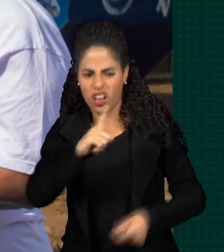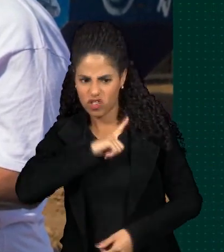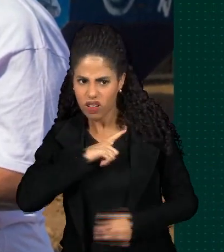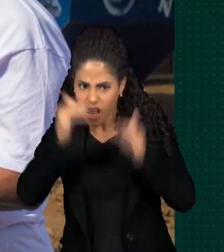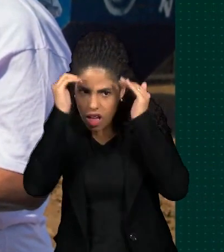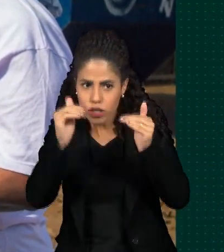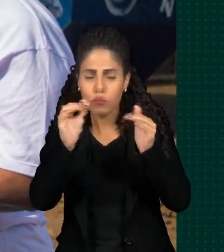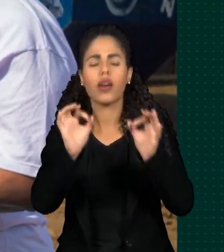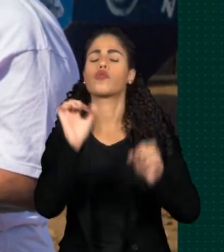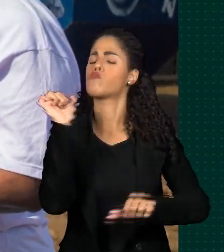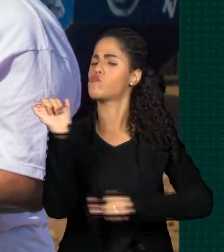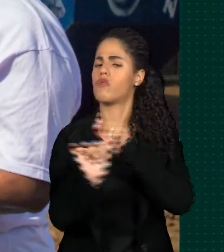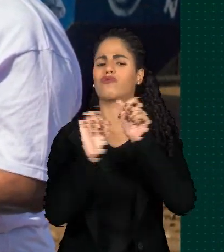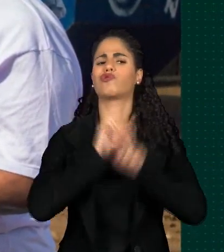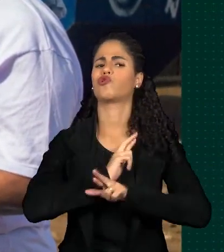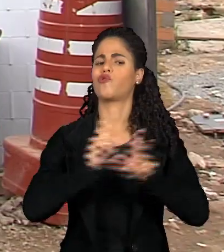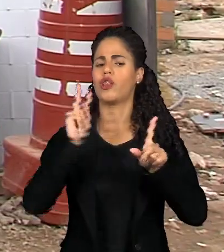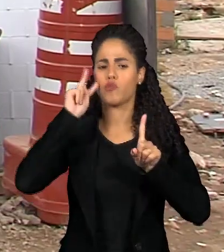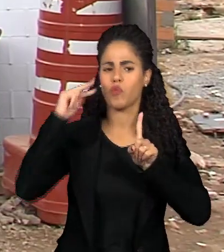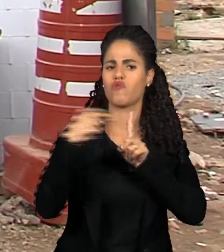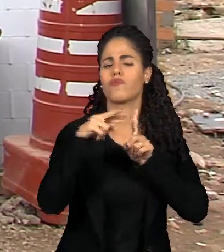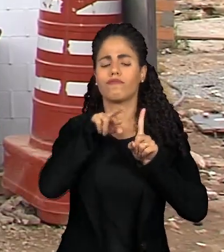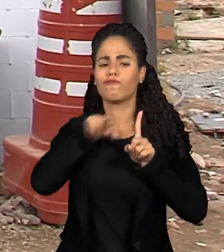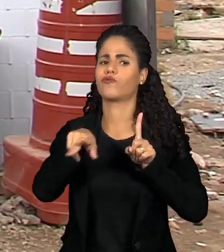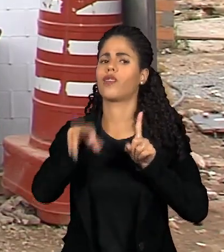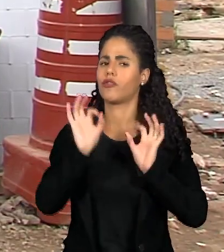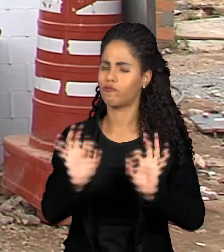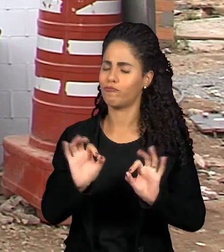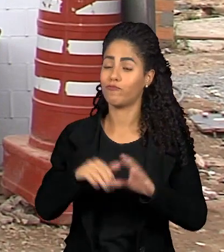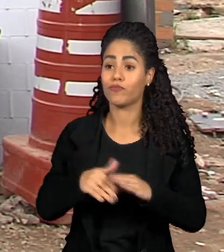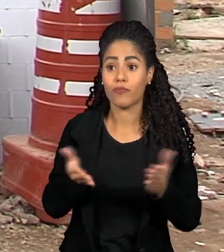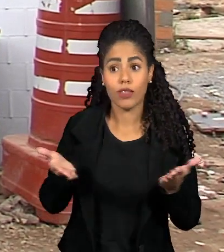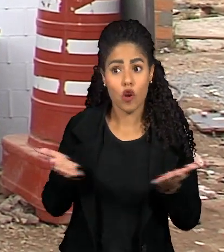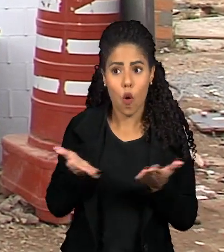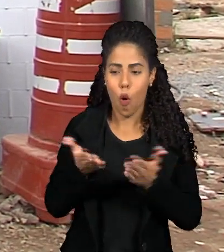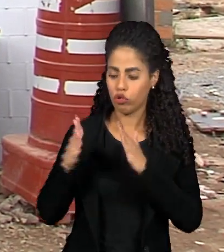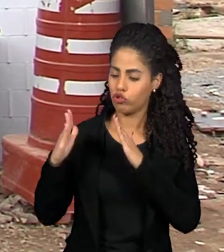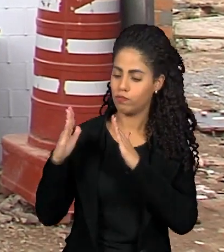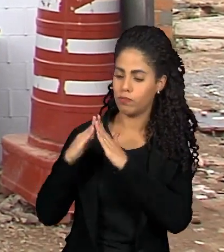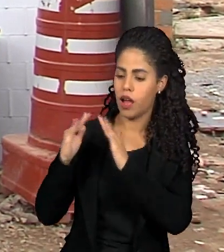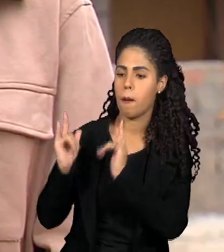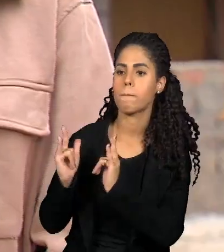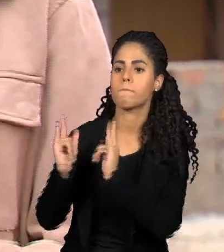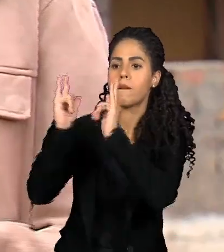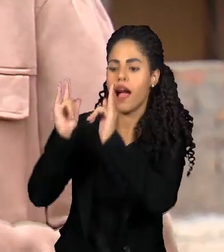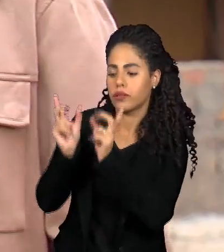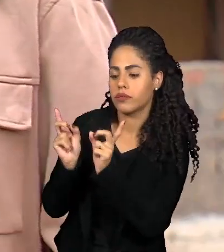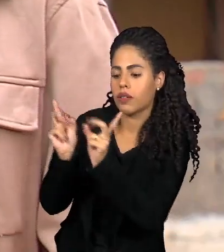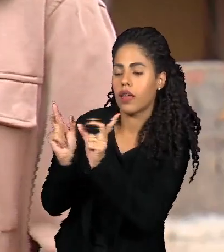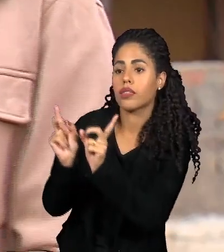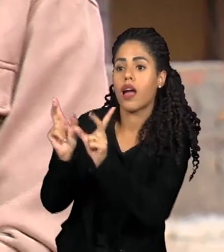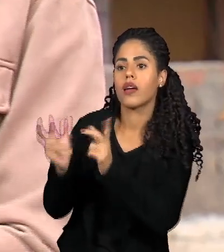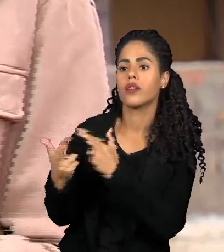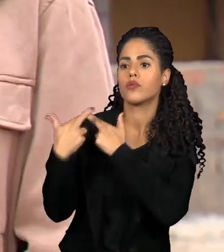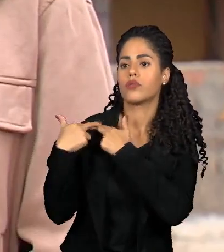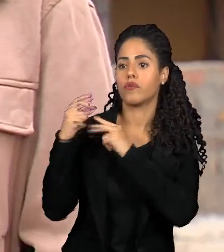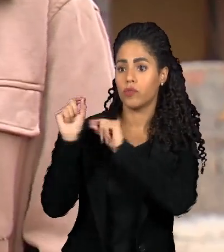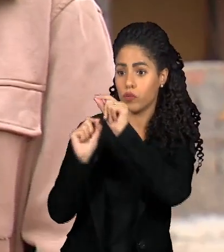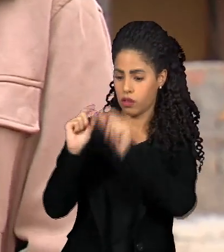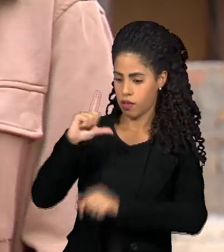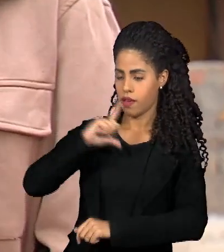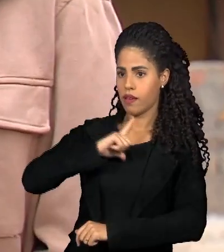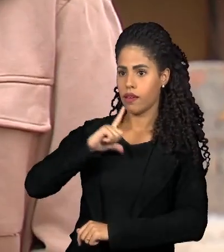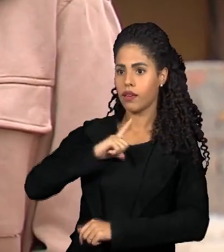bastante. Muda tudo na sua vida. Hoje o mercado imobiliário é um dos grandes responsáveis por a gente ter